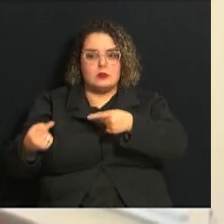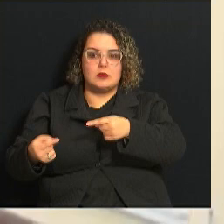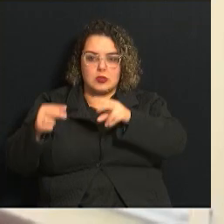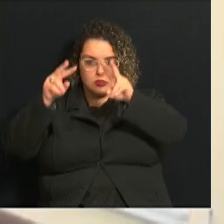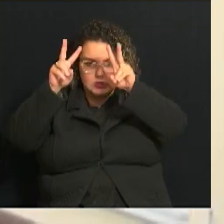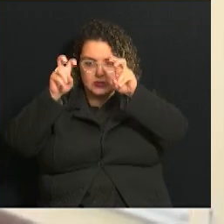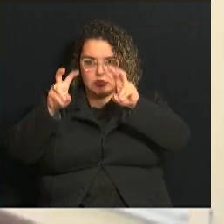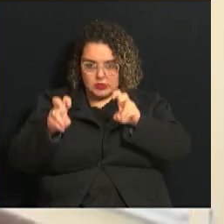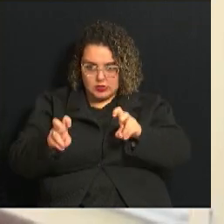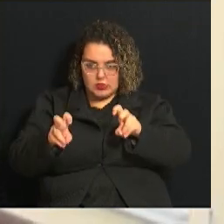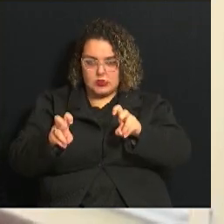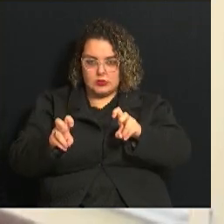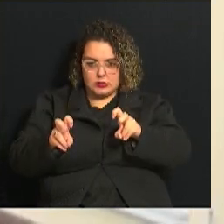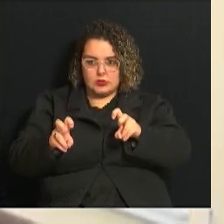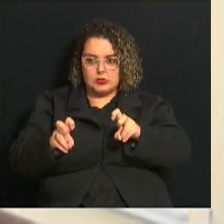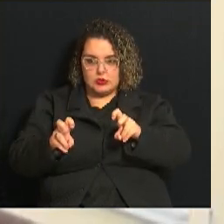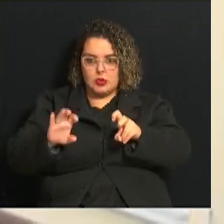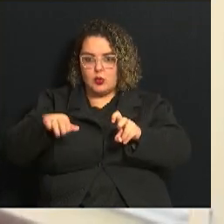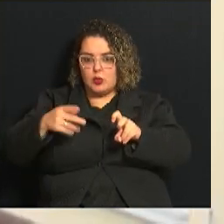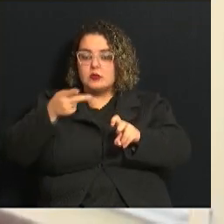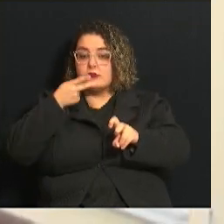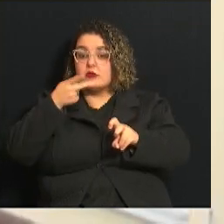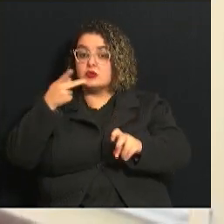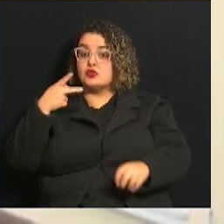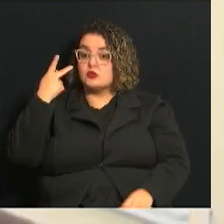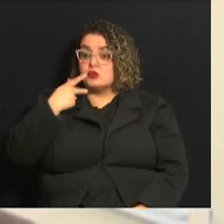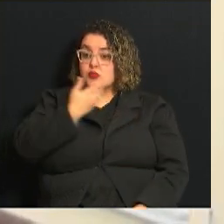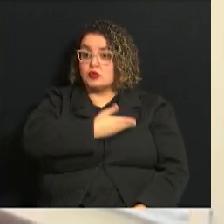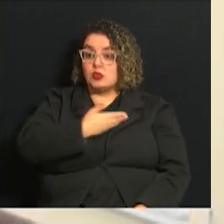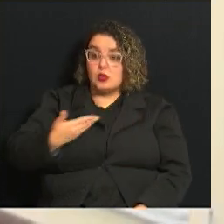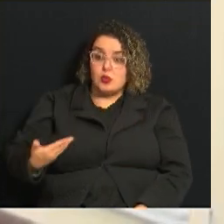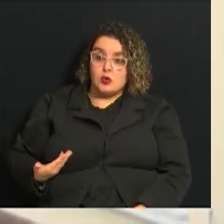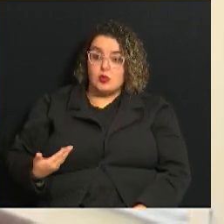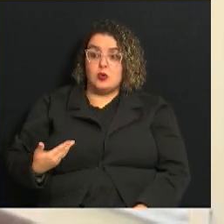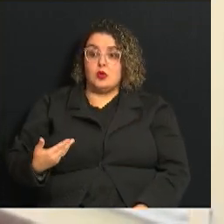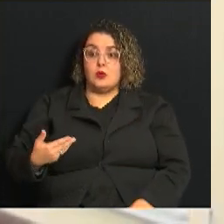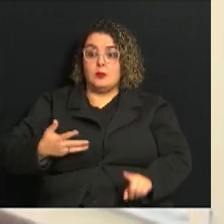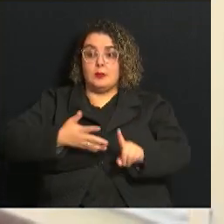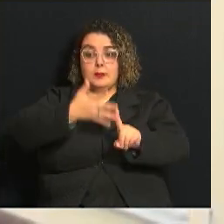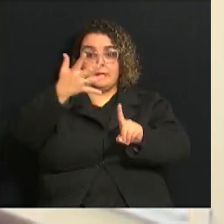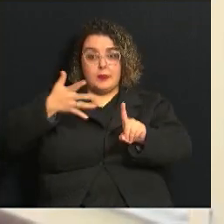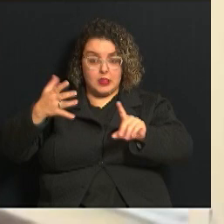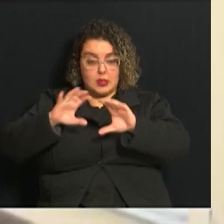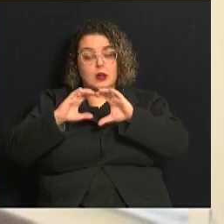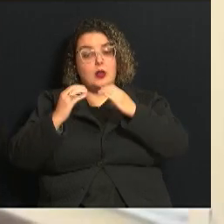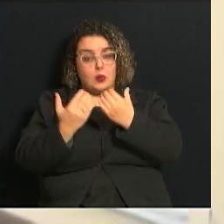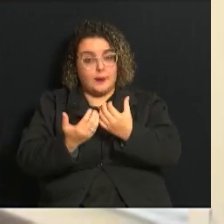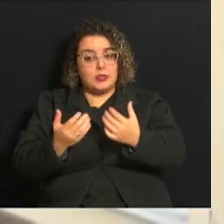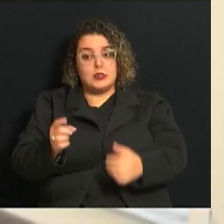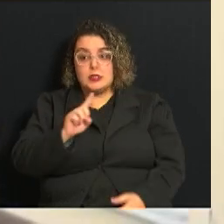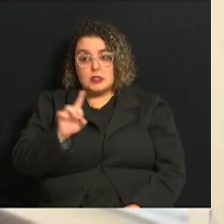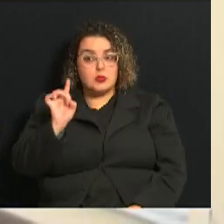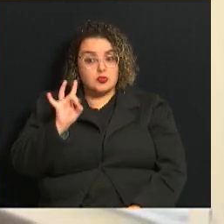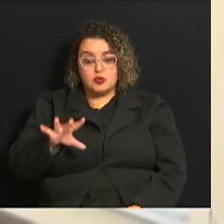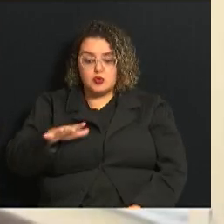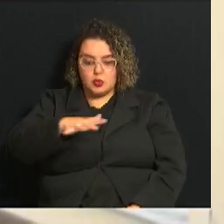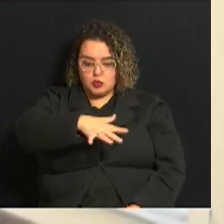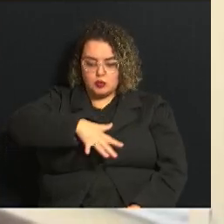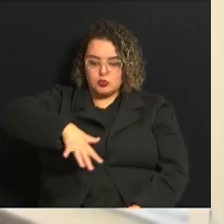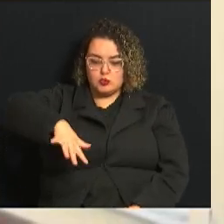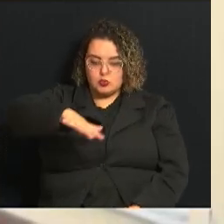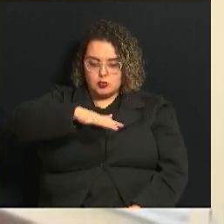as questões aqui da quando a gente fala de políticas públicas para a população LGBT que ia mais não só no espaço